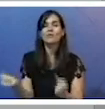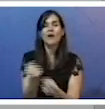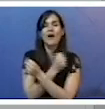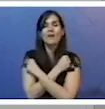abraço fiquem